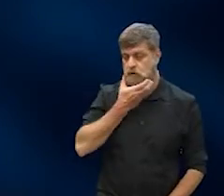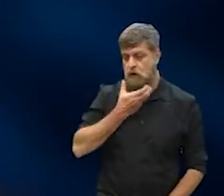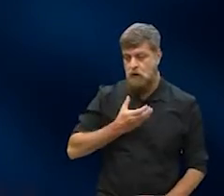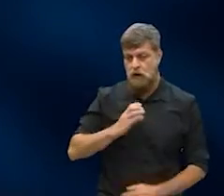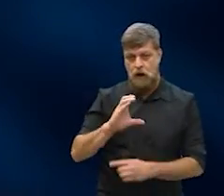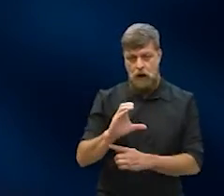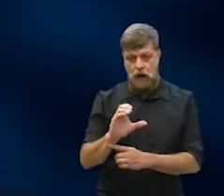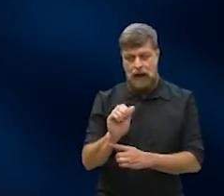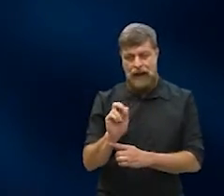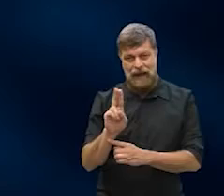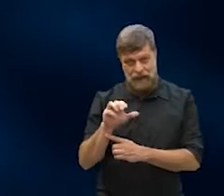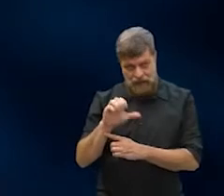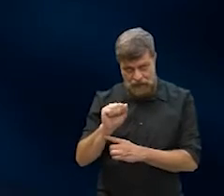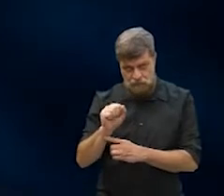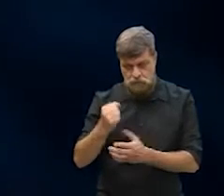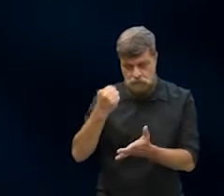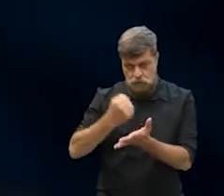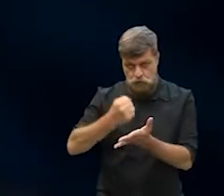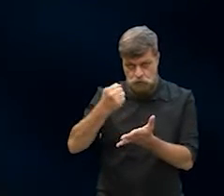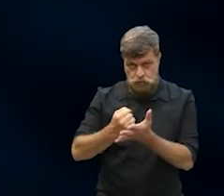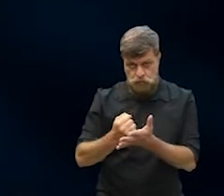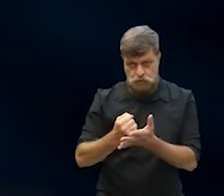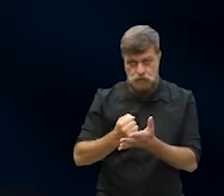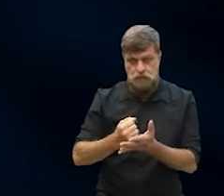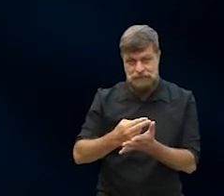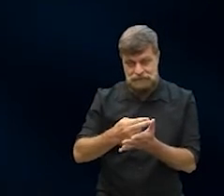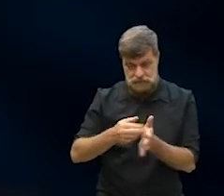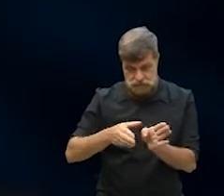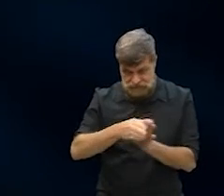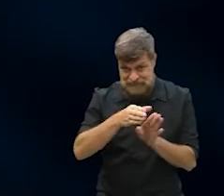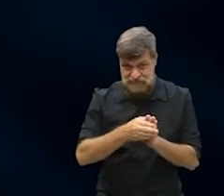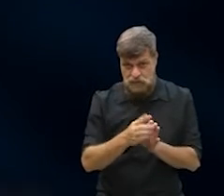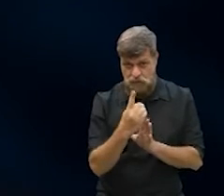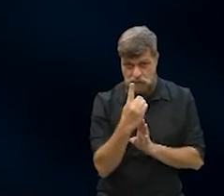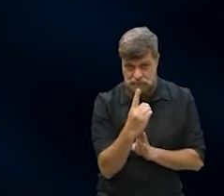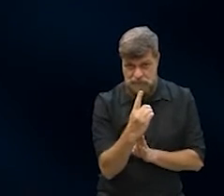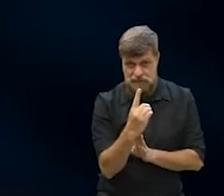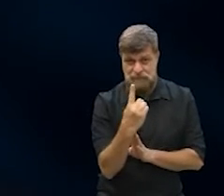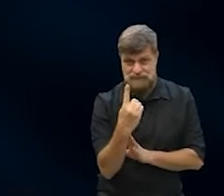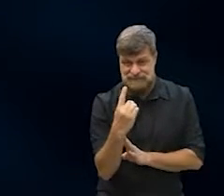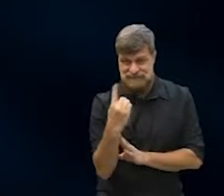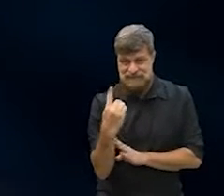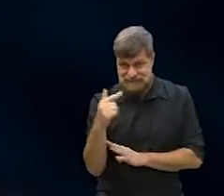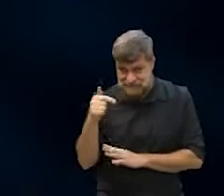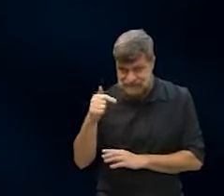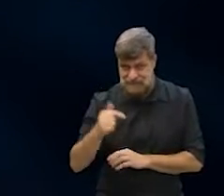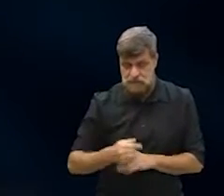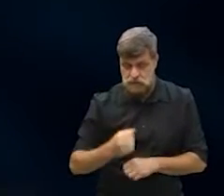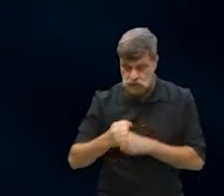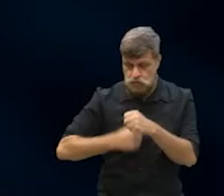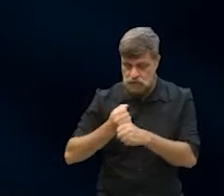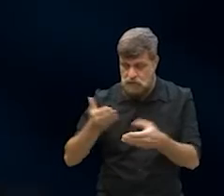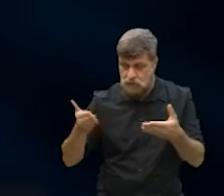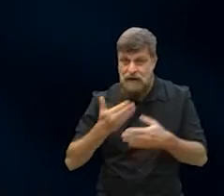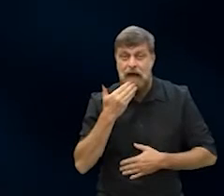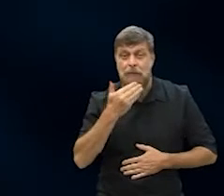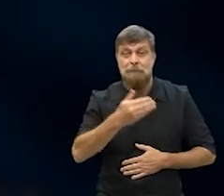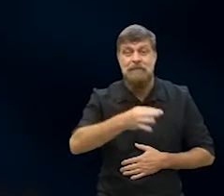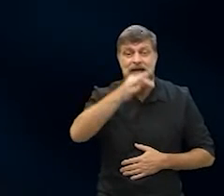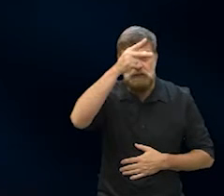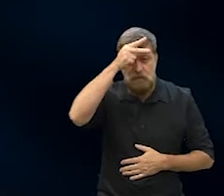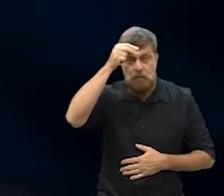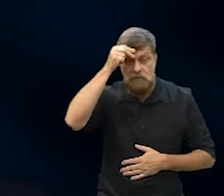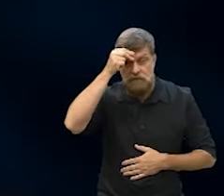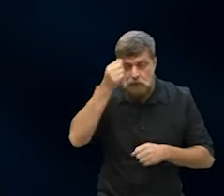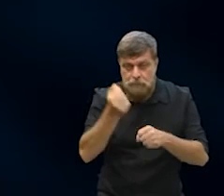O vereador Carmo Luiz protocolou a indicação 1117 deste ano, que pede à Prefeitura a retomada da